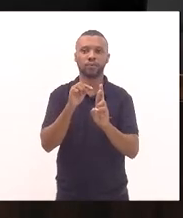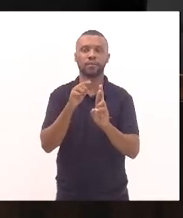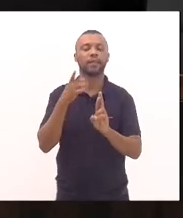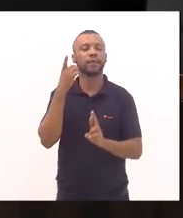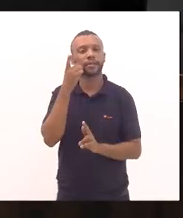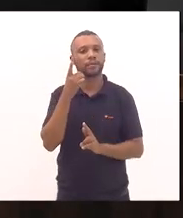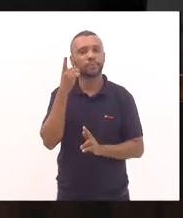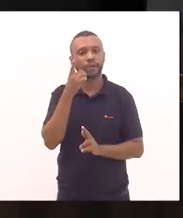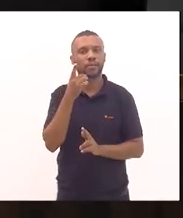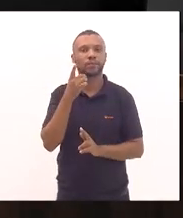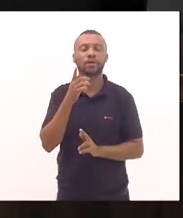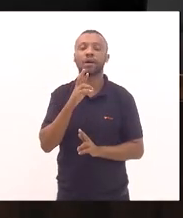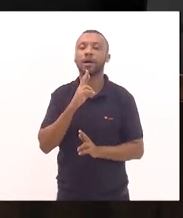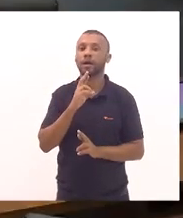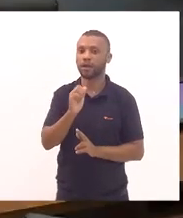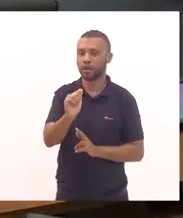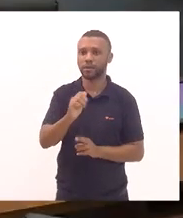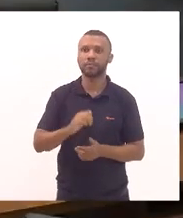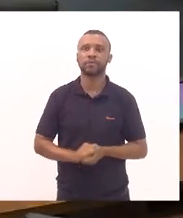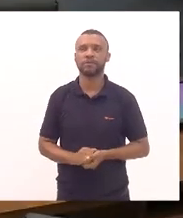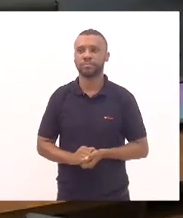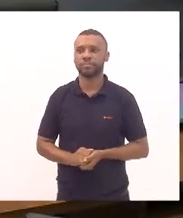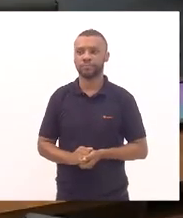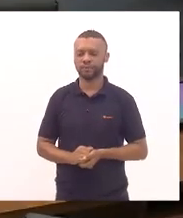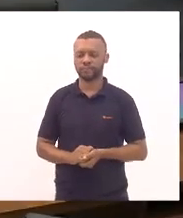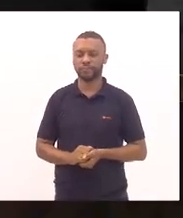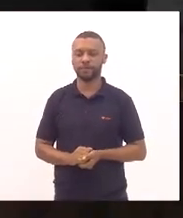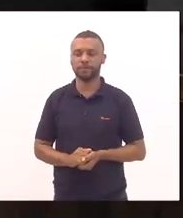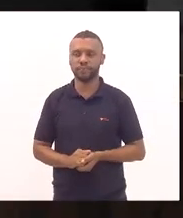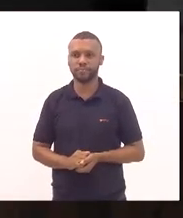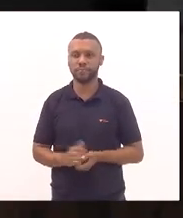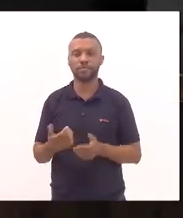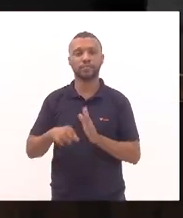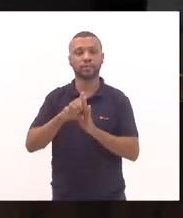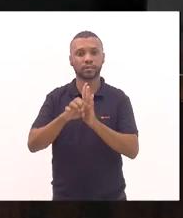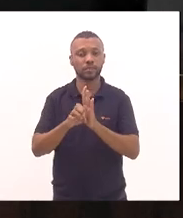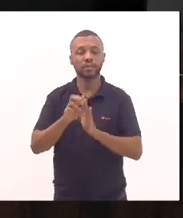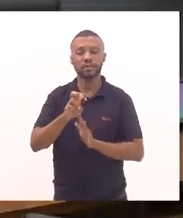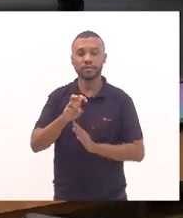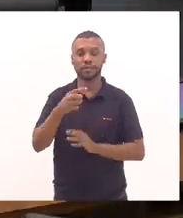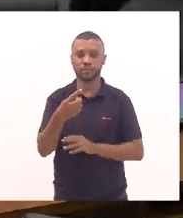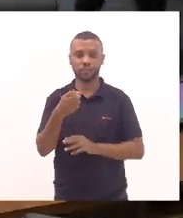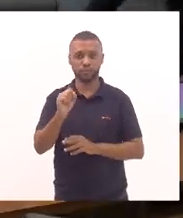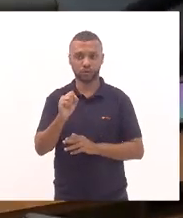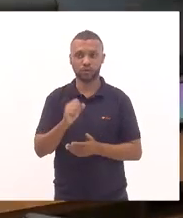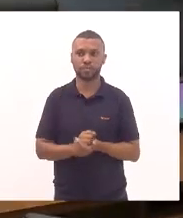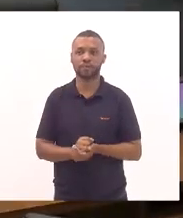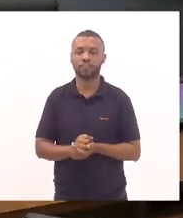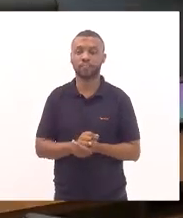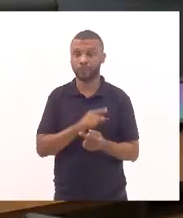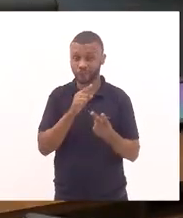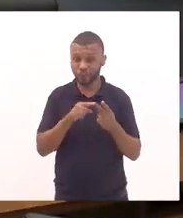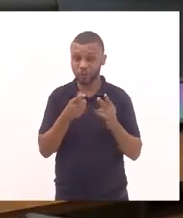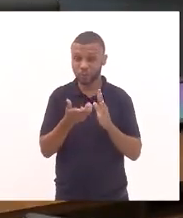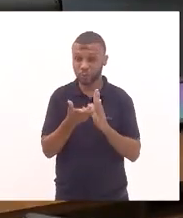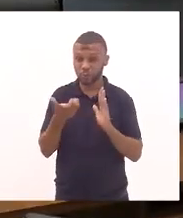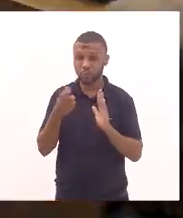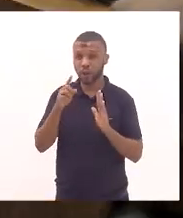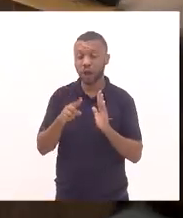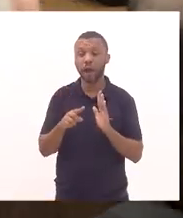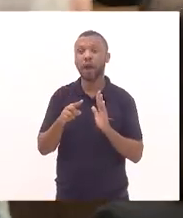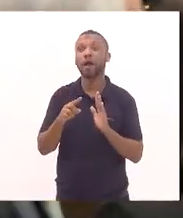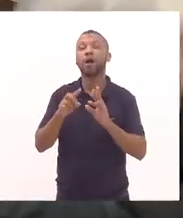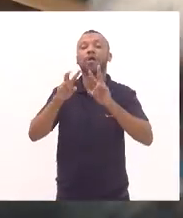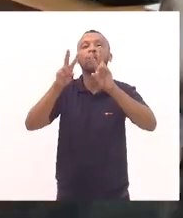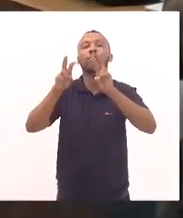deputado Rodrigo Amorim. 518. Emenda 518. Aquela segunda destaque, deputado 518 Renato. 518 é dos